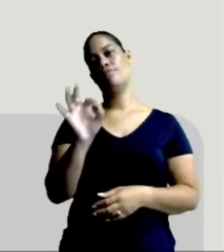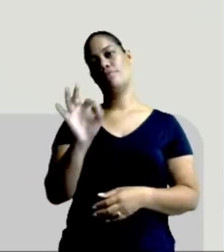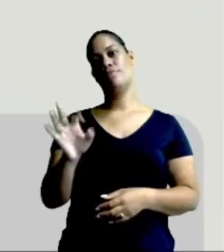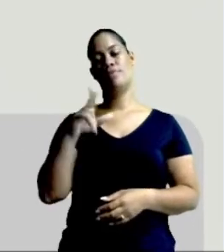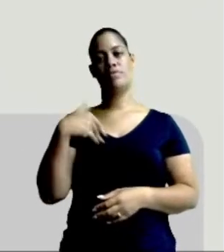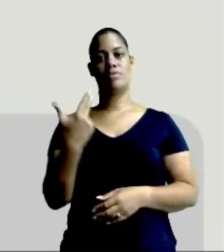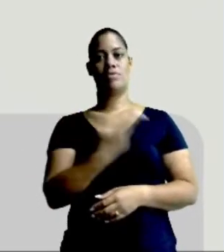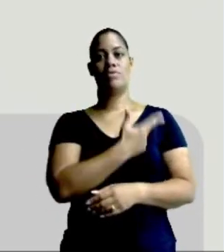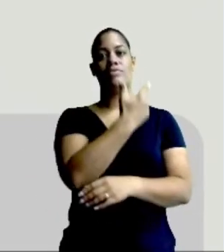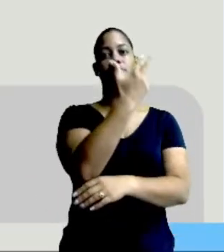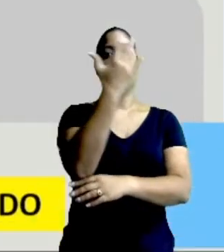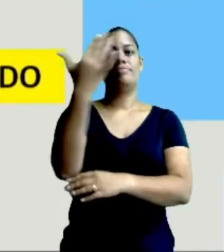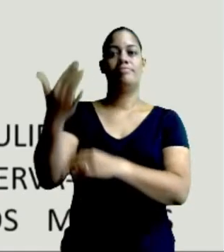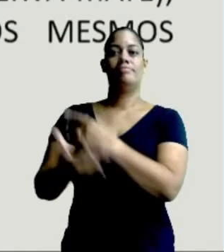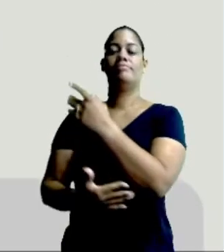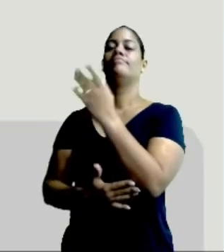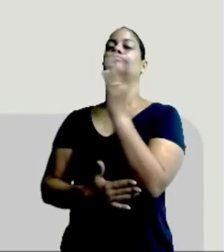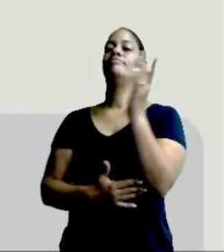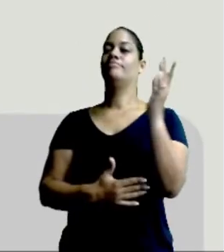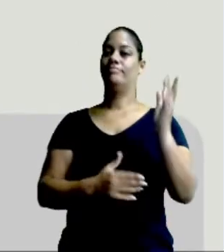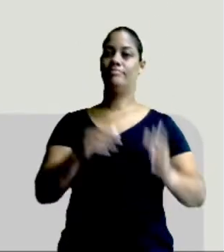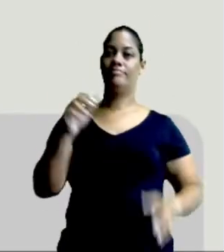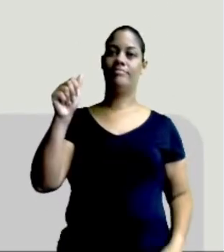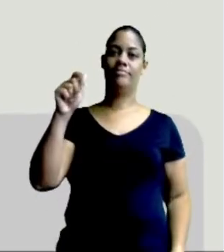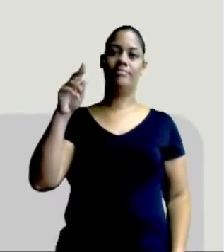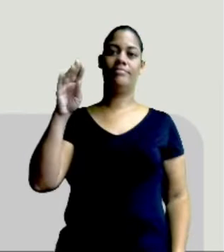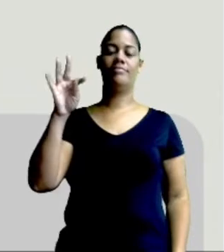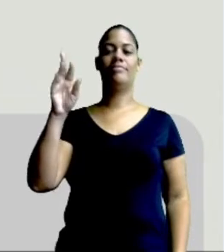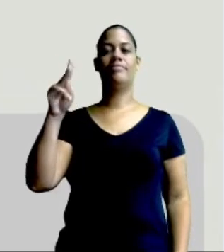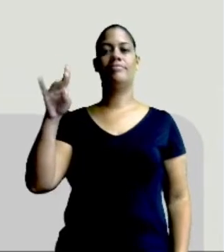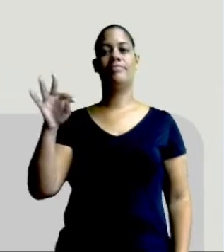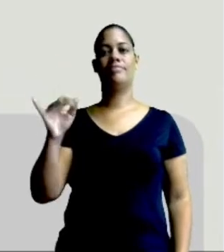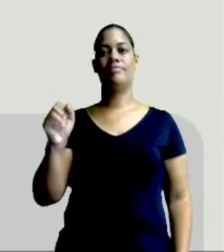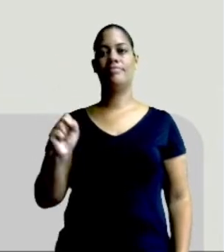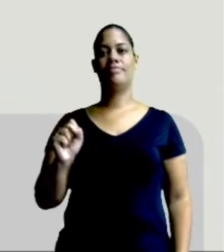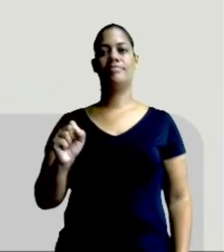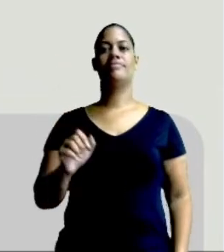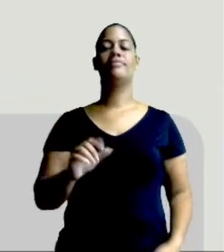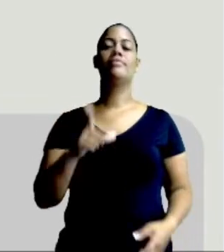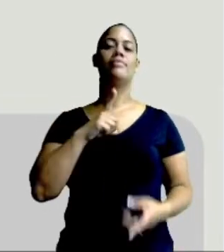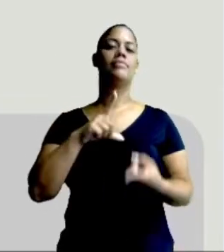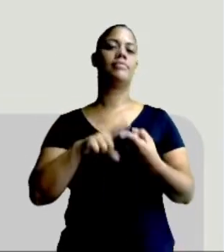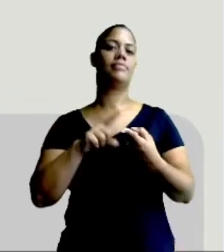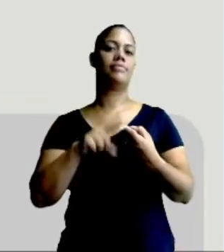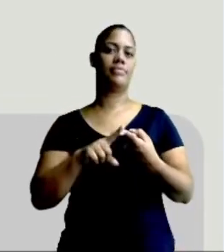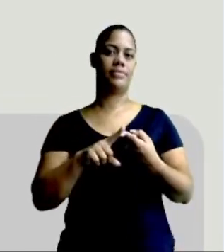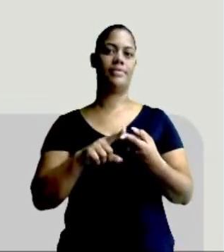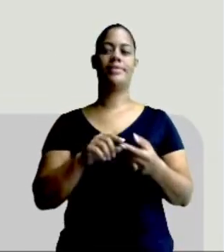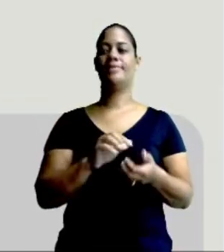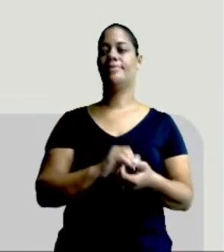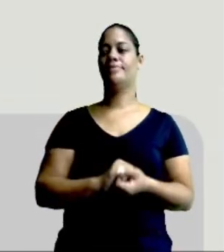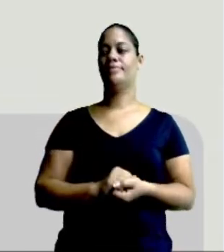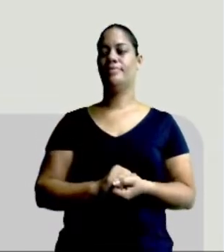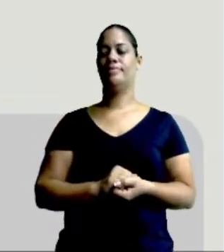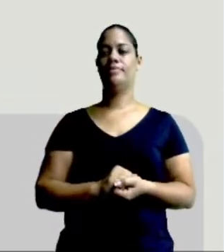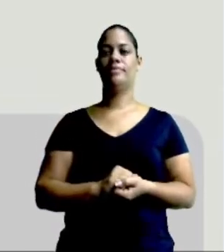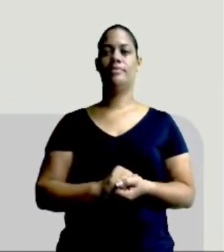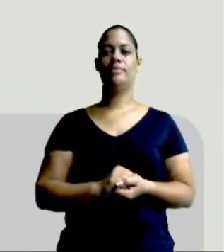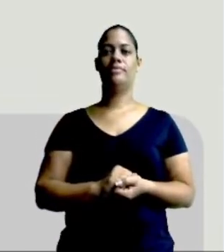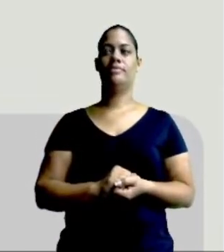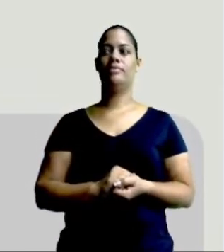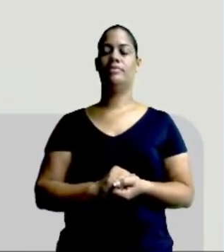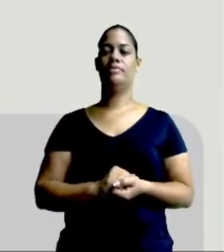da nossa Mata Atlântica. E aí nós vamos ter também, no clima subtropical